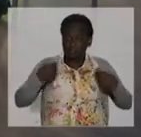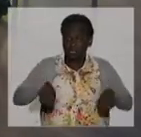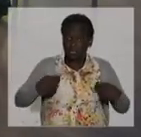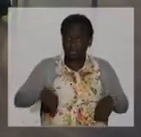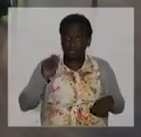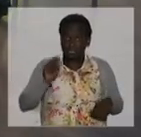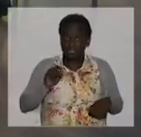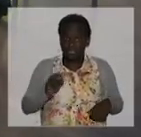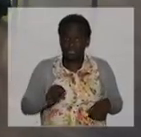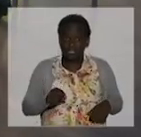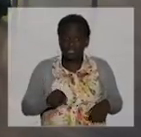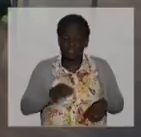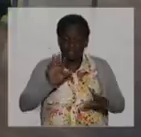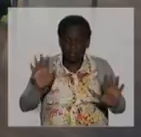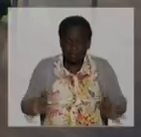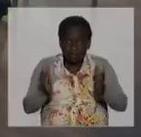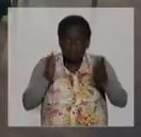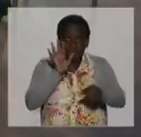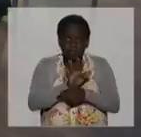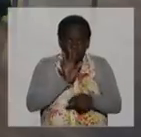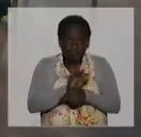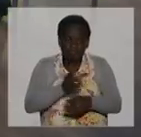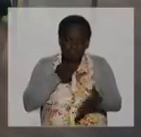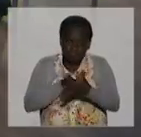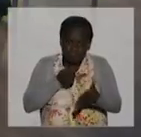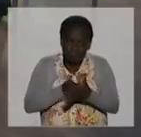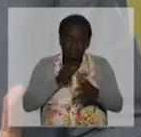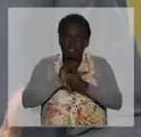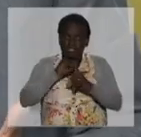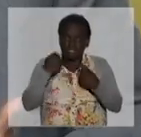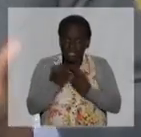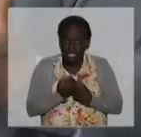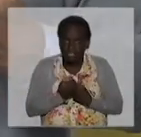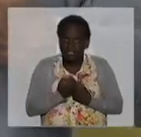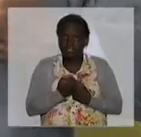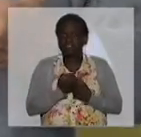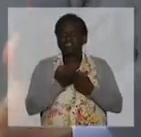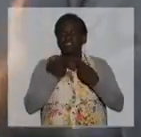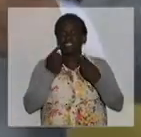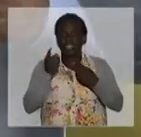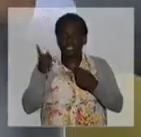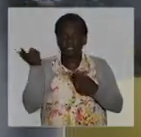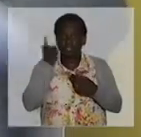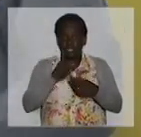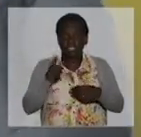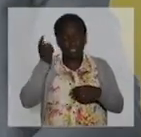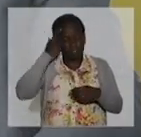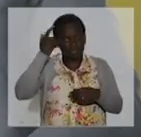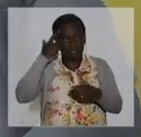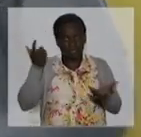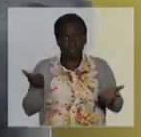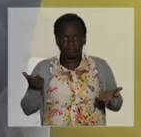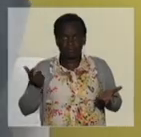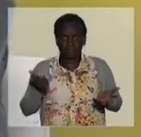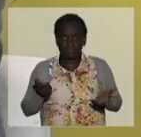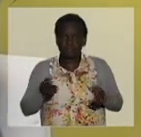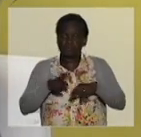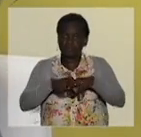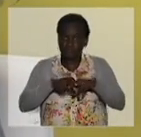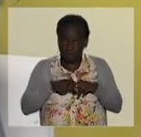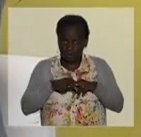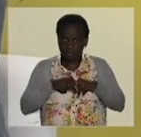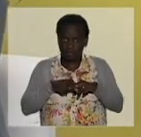quê? Mobilizar a sociedade para que ela adquira essa consciência. E é por